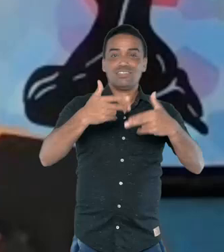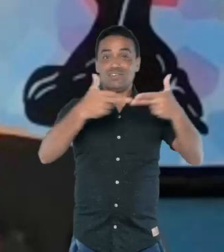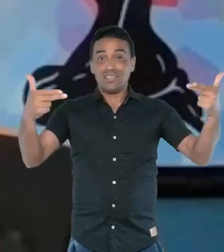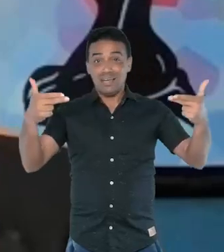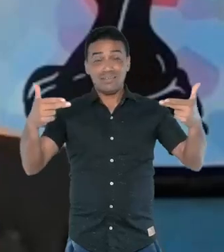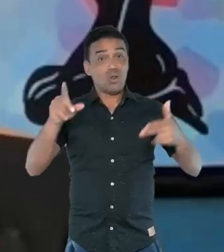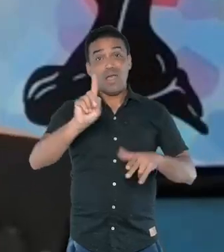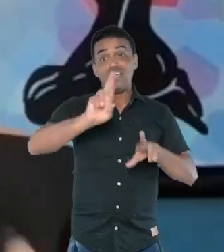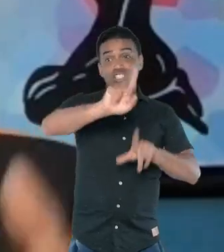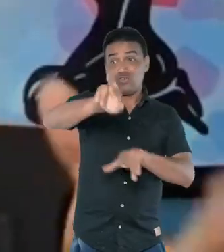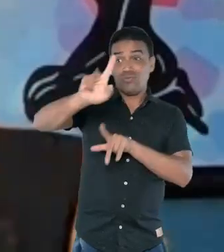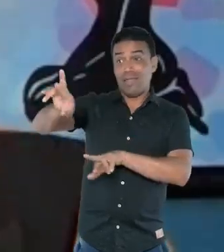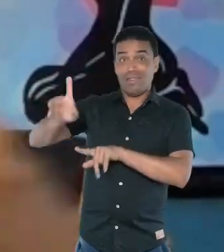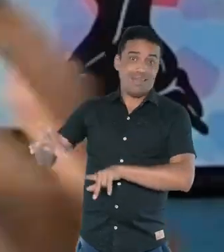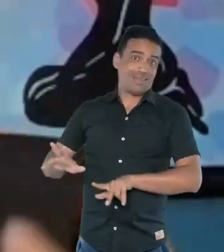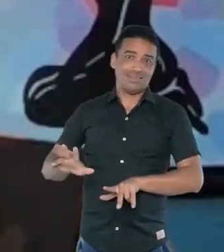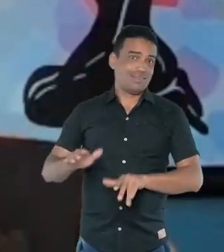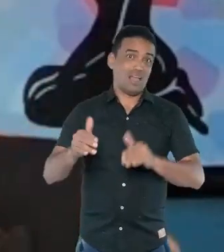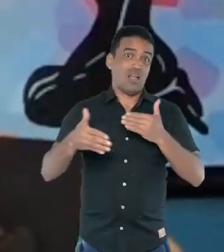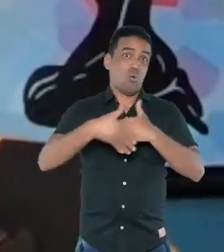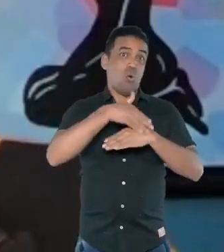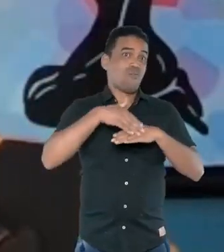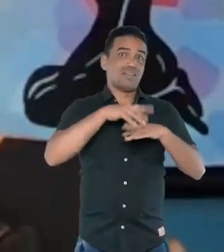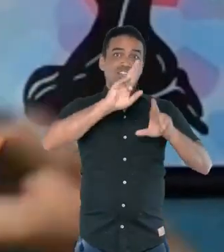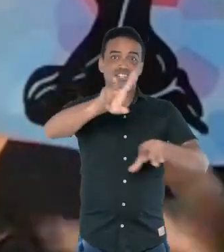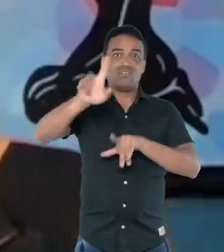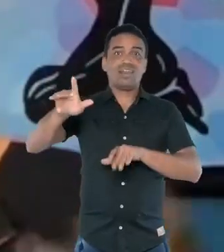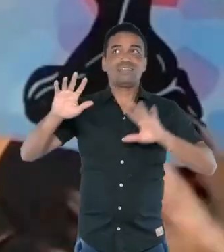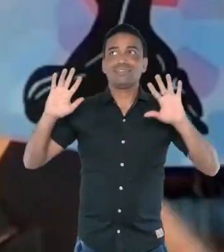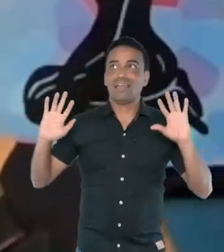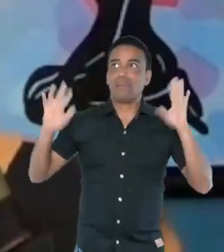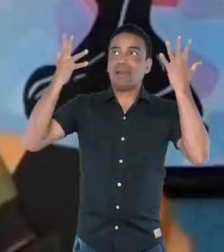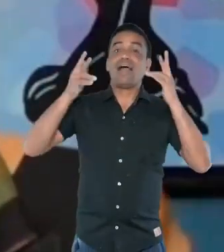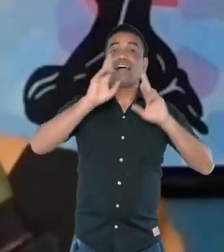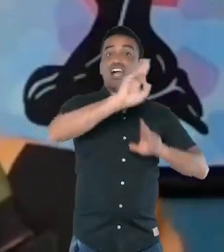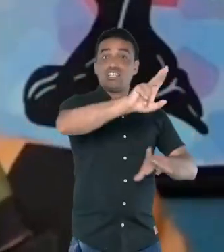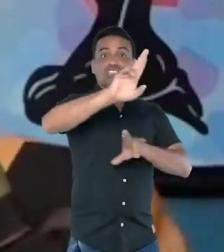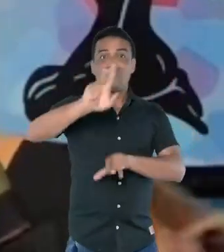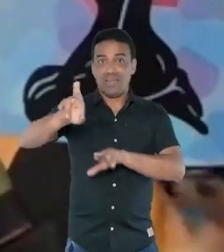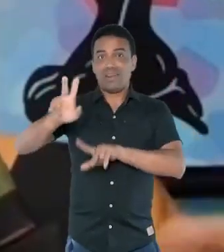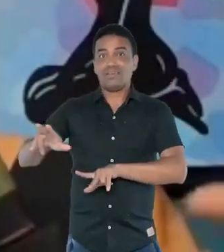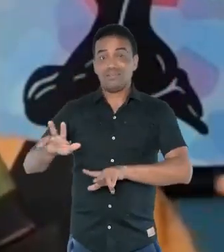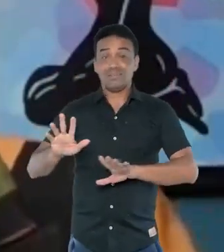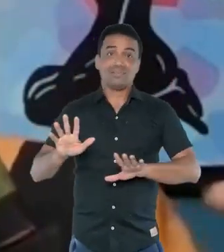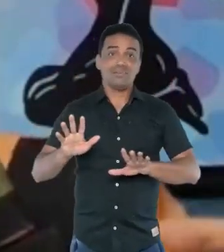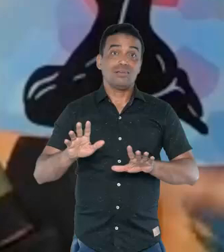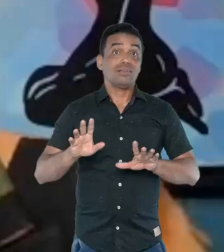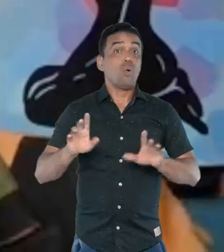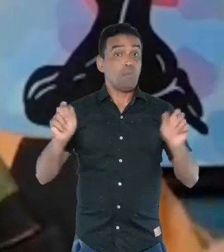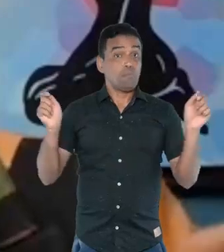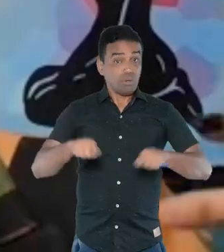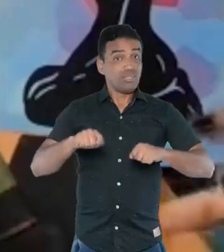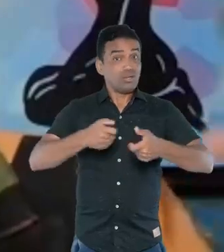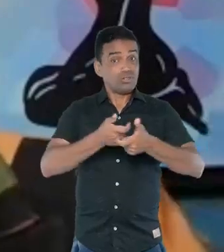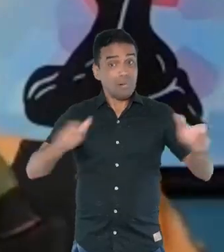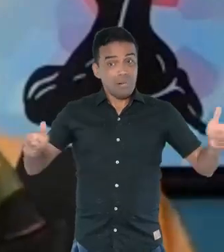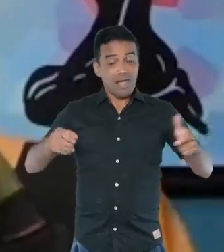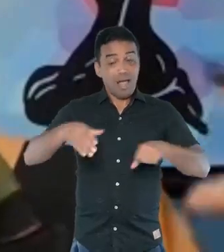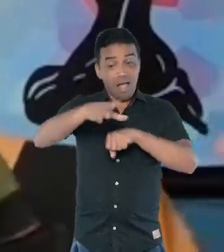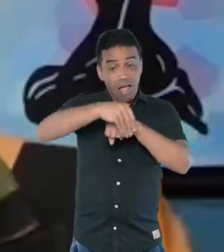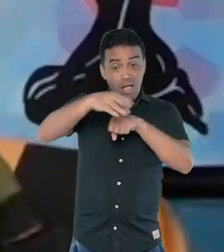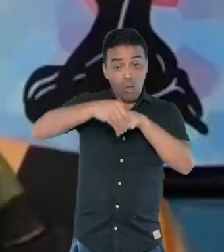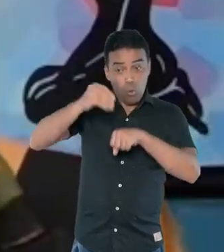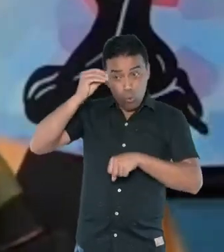as diferenças, que é o que a gente está falando. Quando a gente pode celebrar e valorizar as diferenças, a gente tem potencial de ampliar os